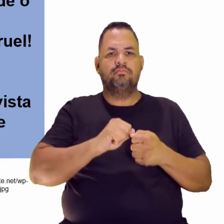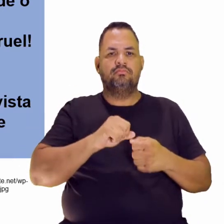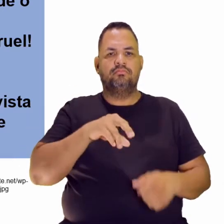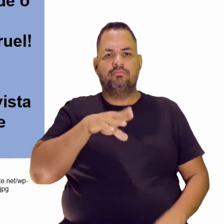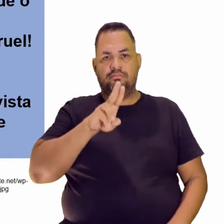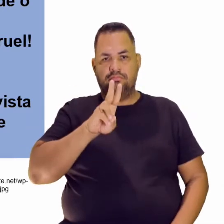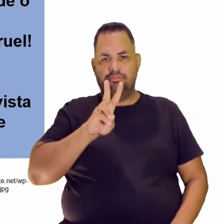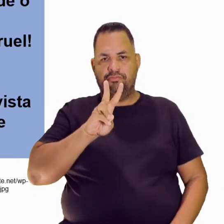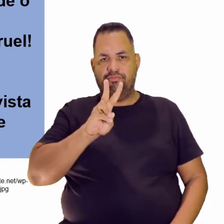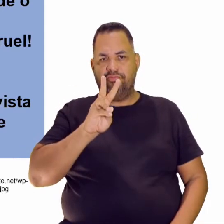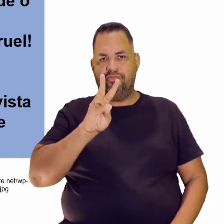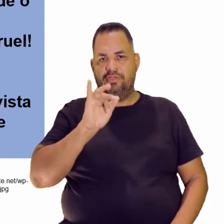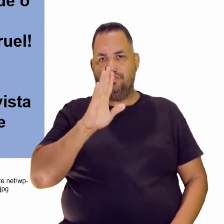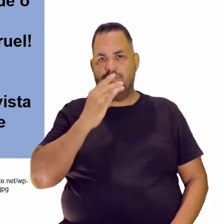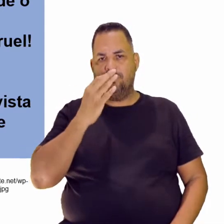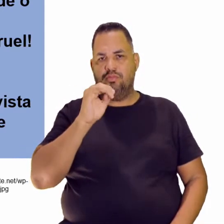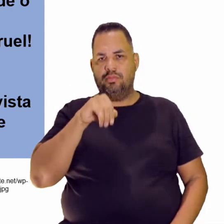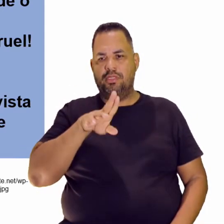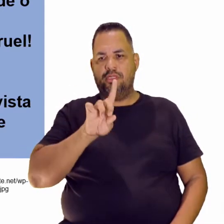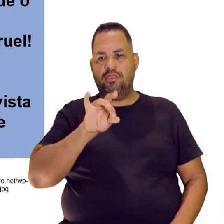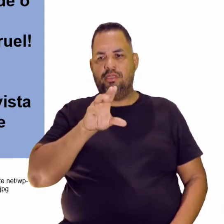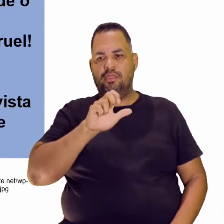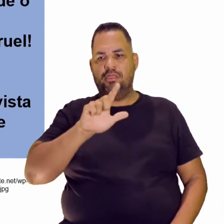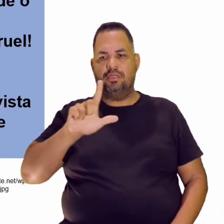Vitor Meirelles, em